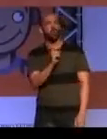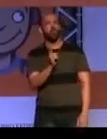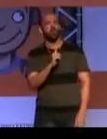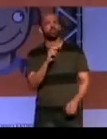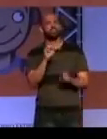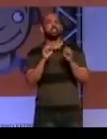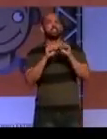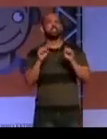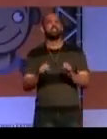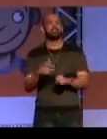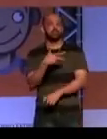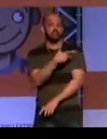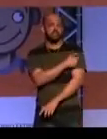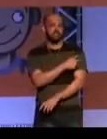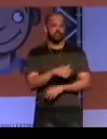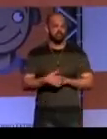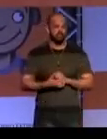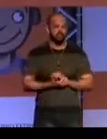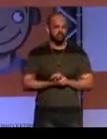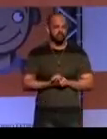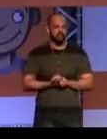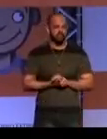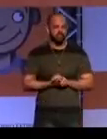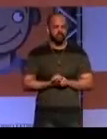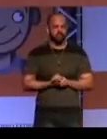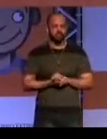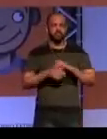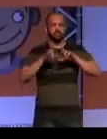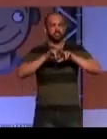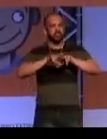de vacinação. As reações